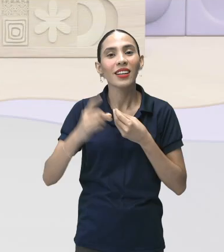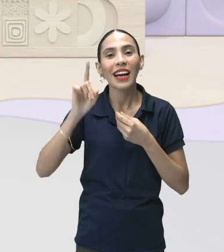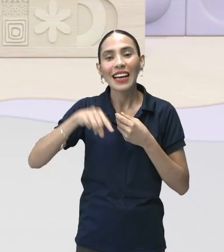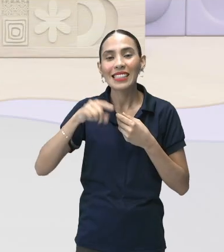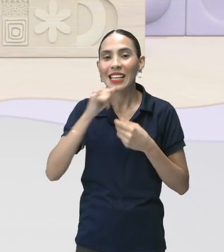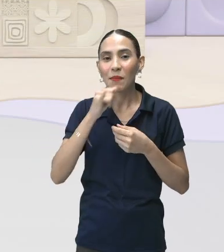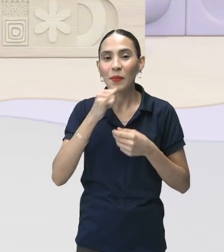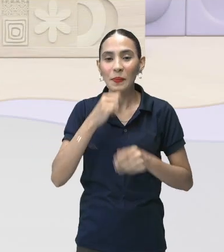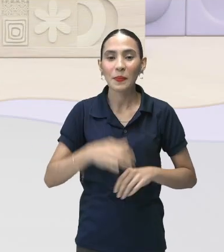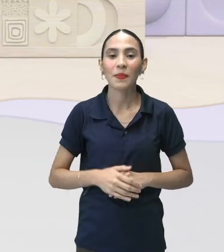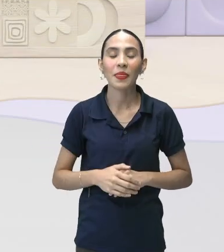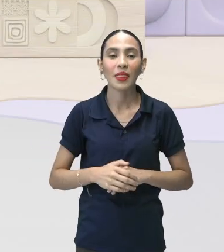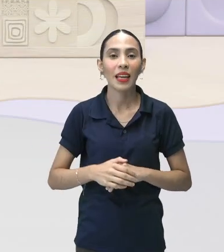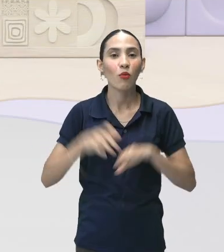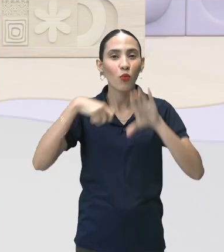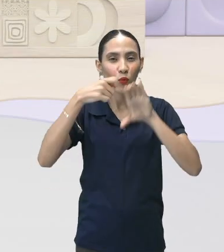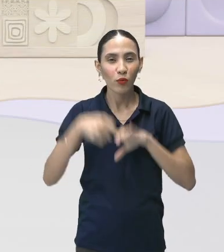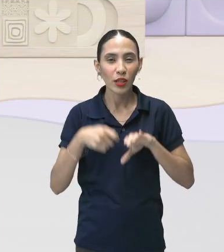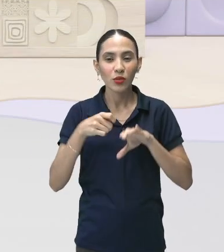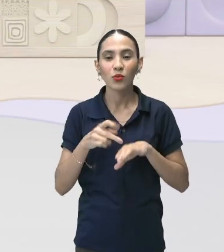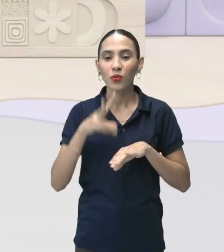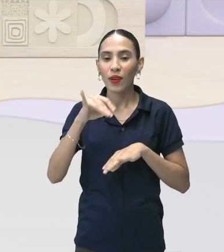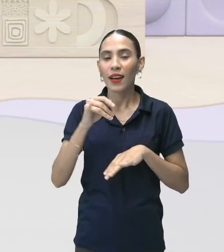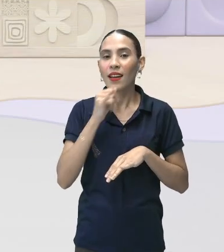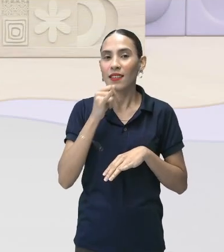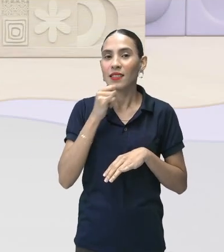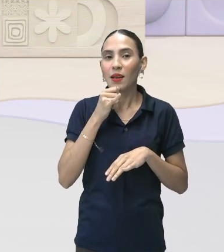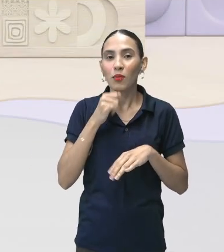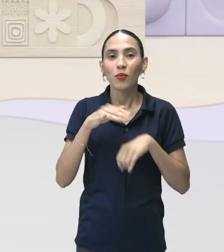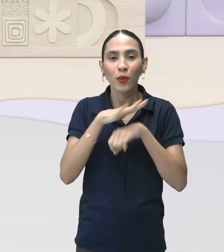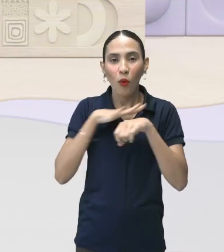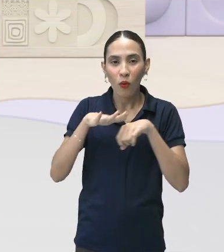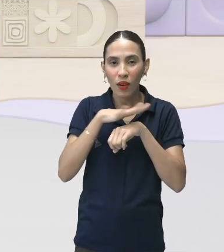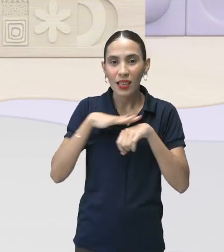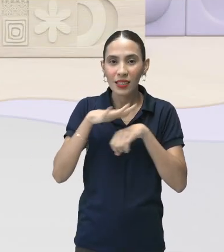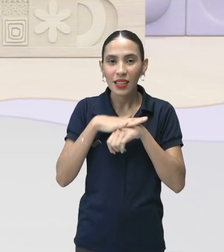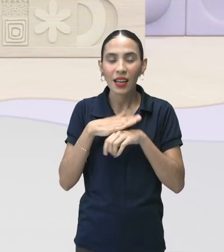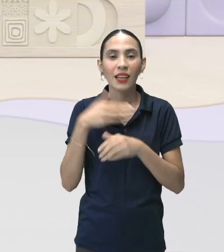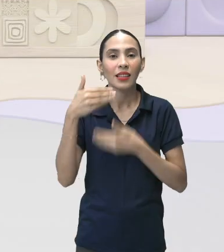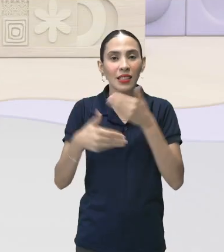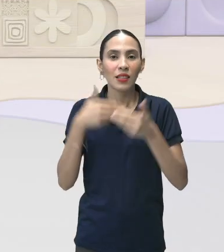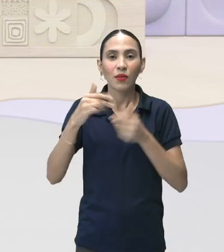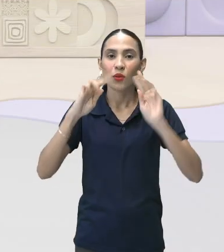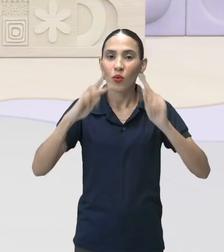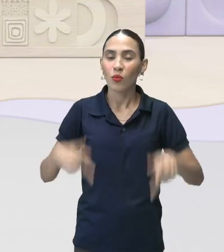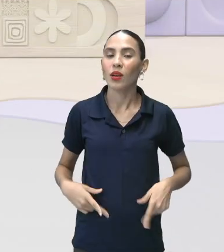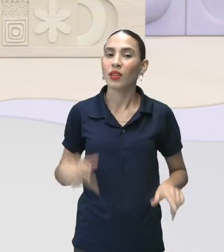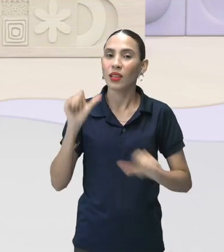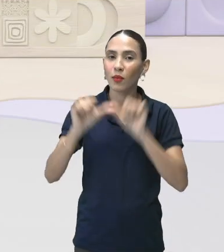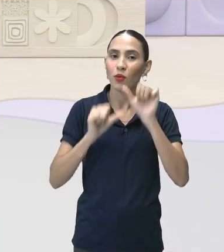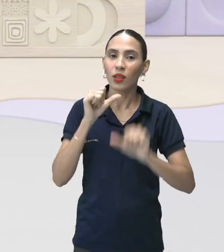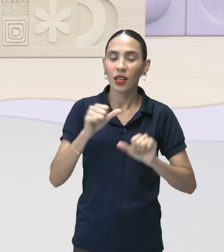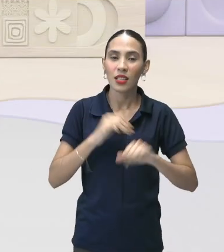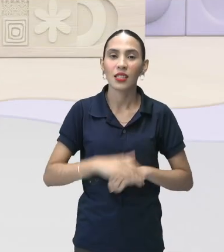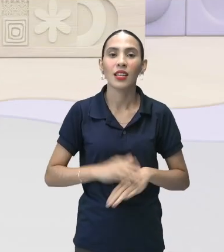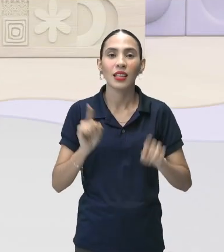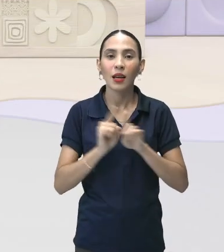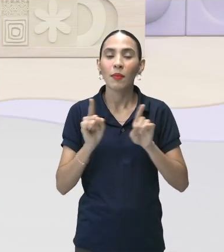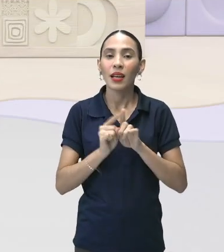essa animação ela dialoga com esses desafios humanos da mudança,